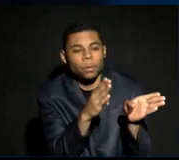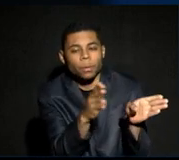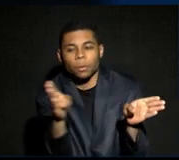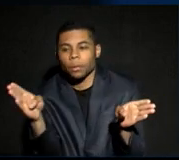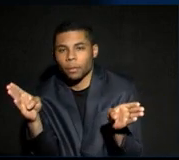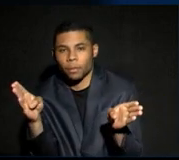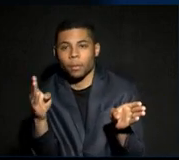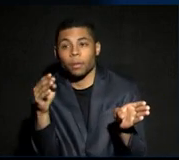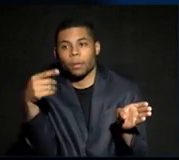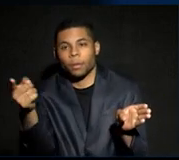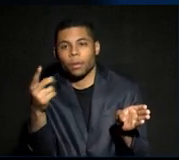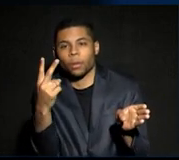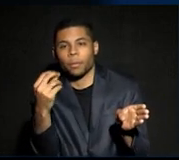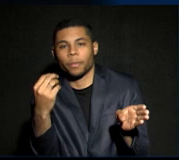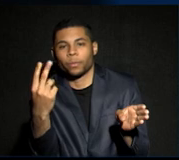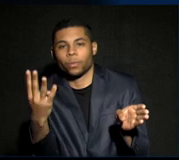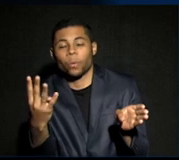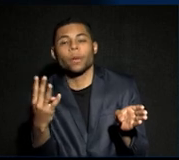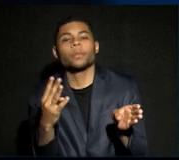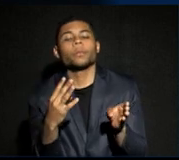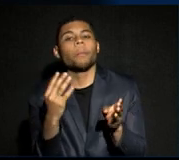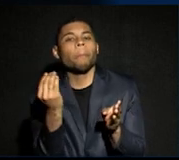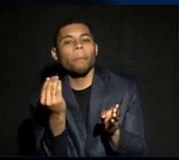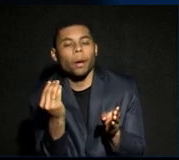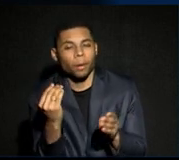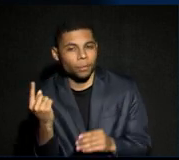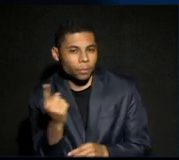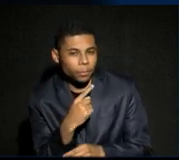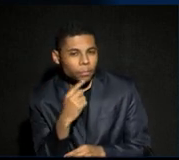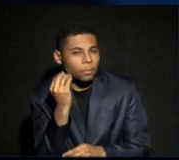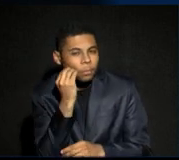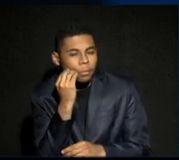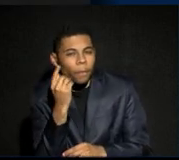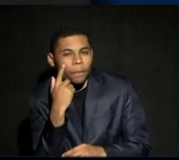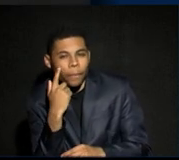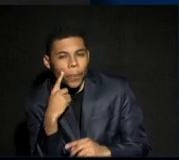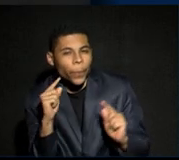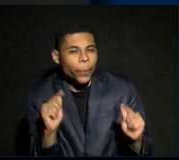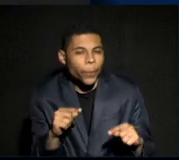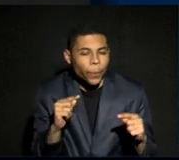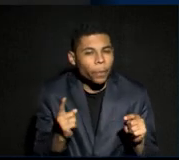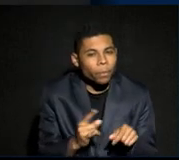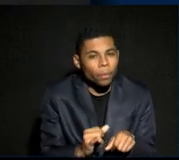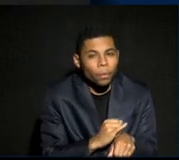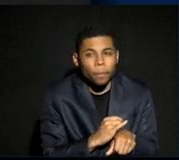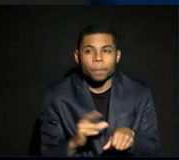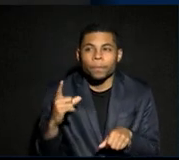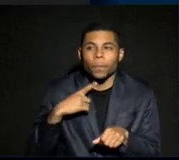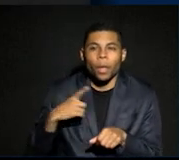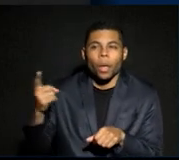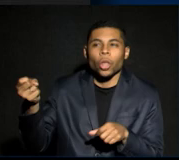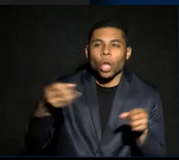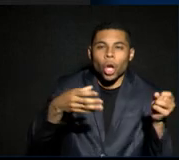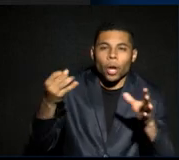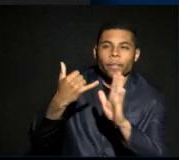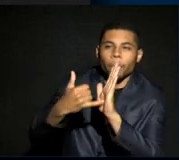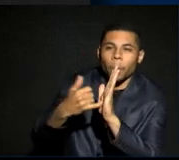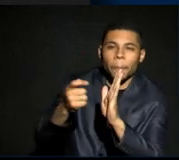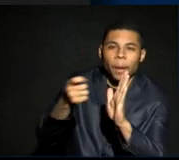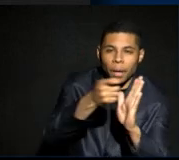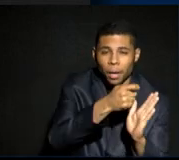de 2024, justamente tentando tirar um pouco do efeito das medidas tributárias que foram implementadas,